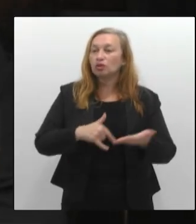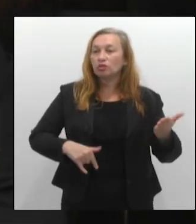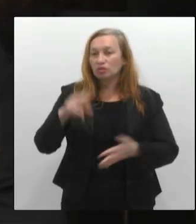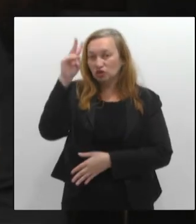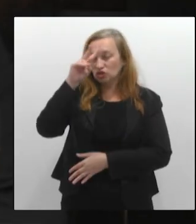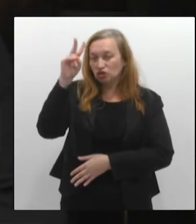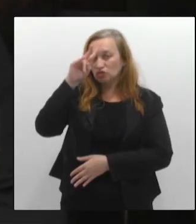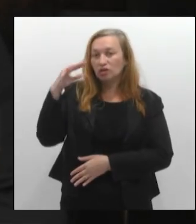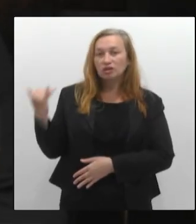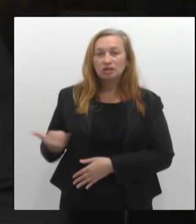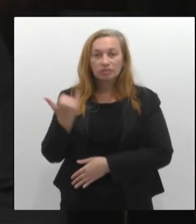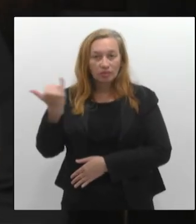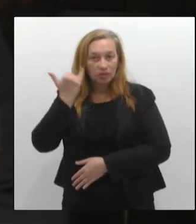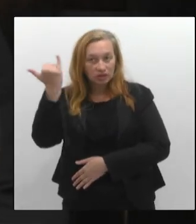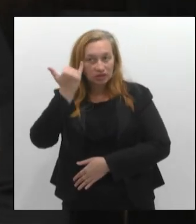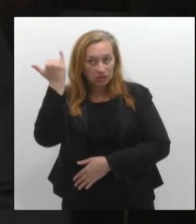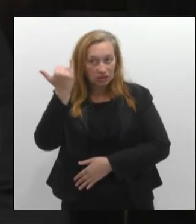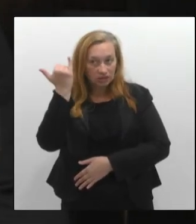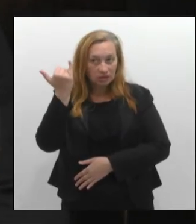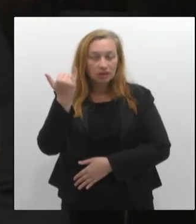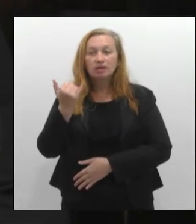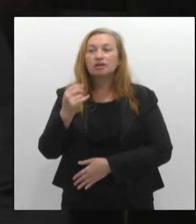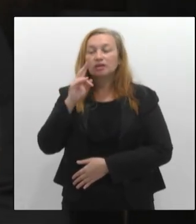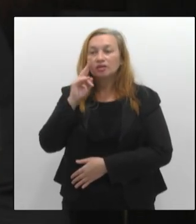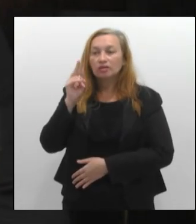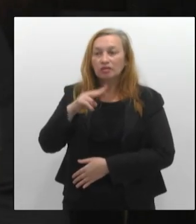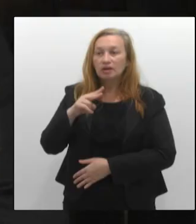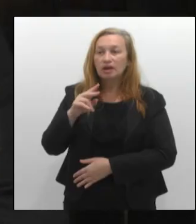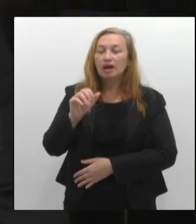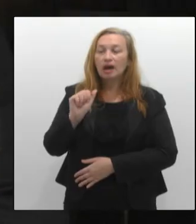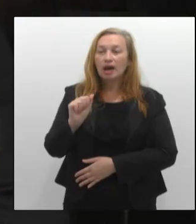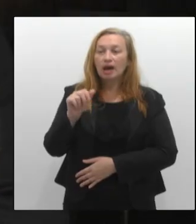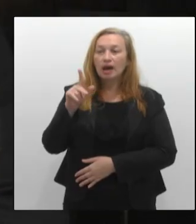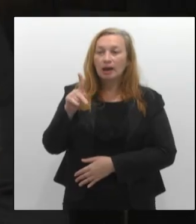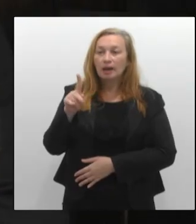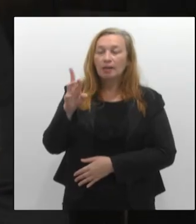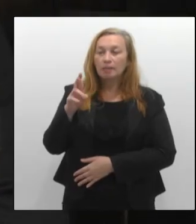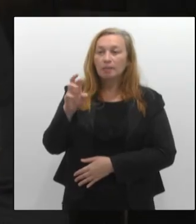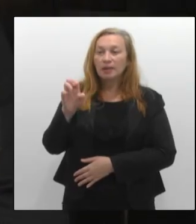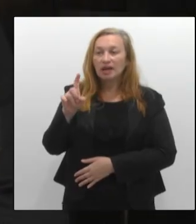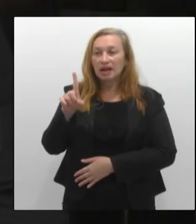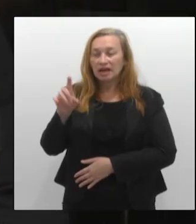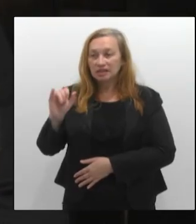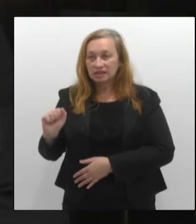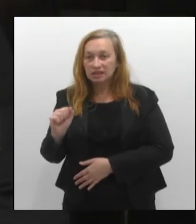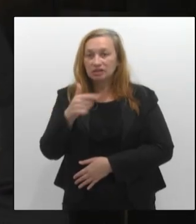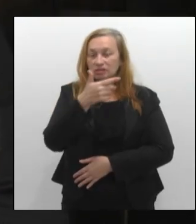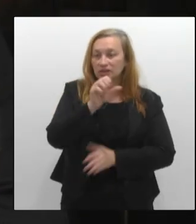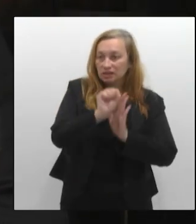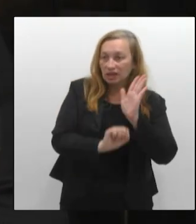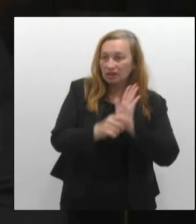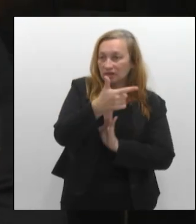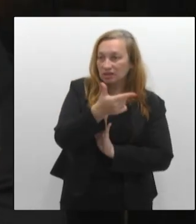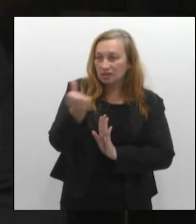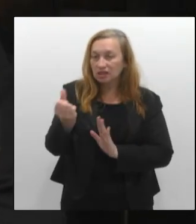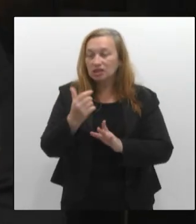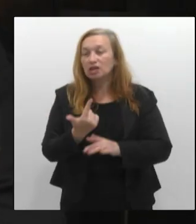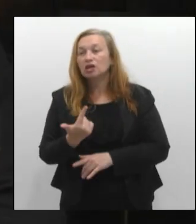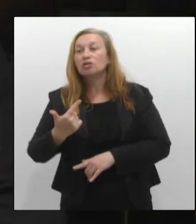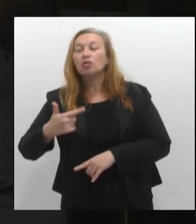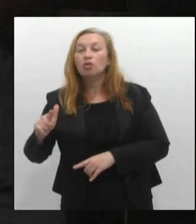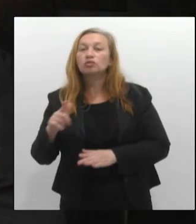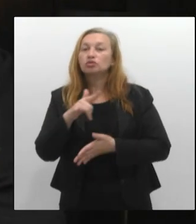históricos importantes, inclusive a bula da prelazia do século XVI, a bula da diocese e tantos